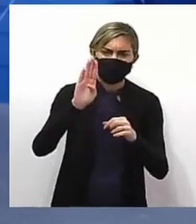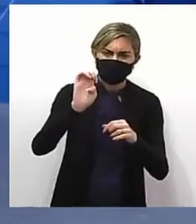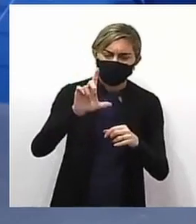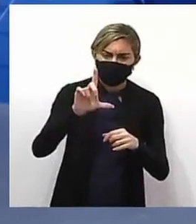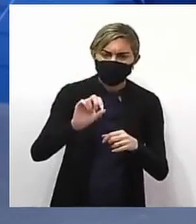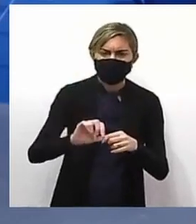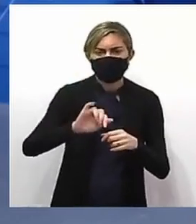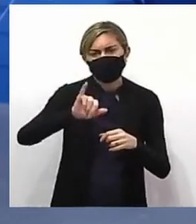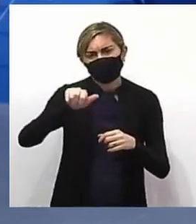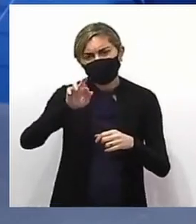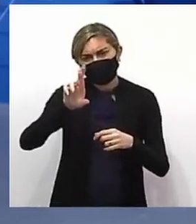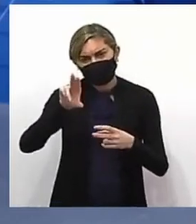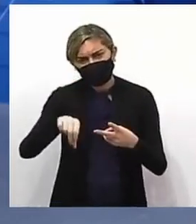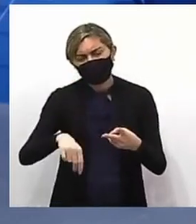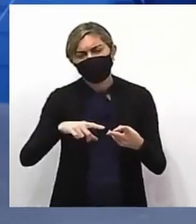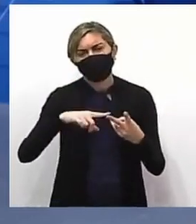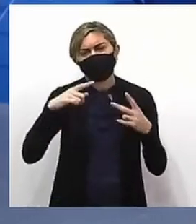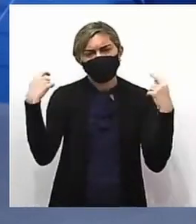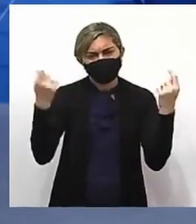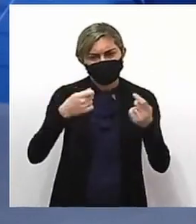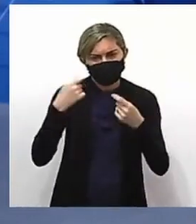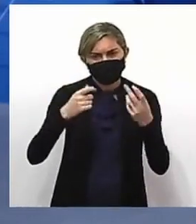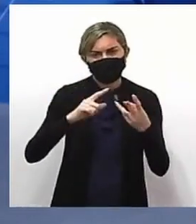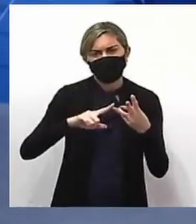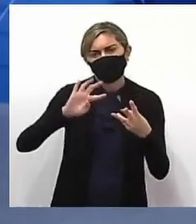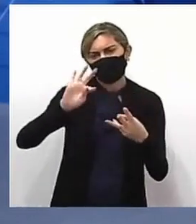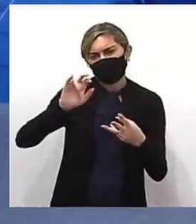Jardim, em Taquaritinga do Norte, em Caruaru.